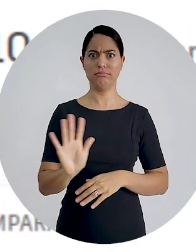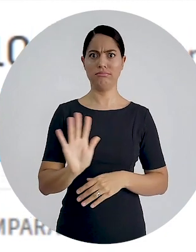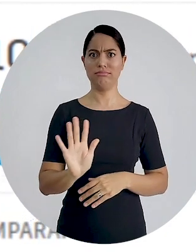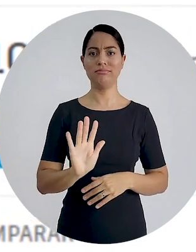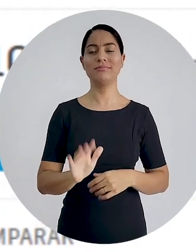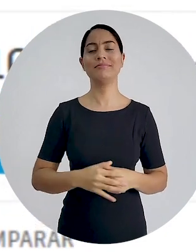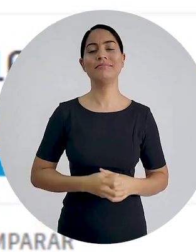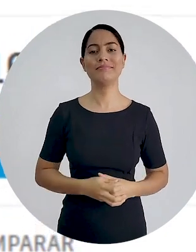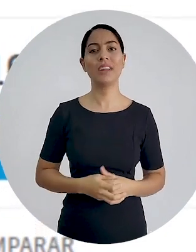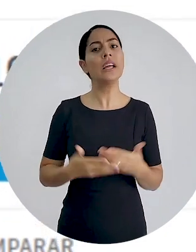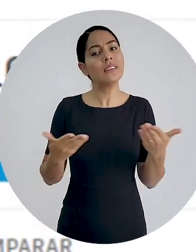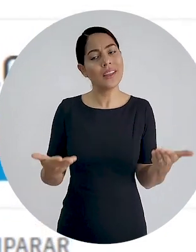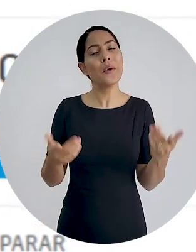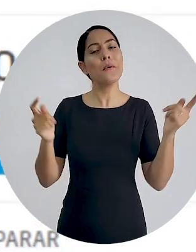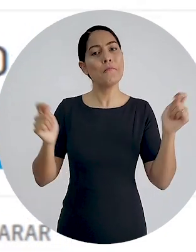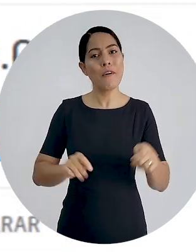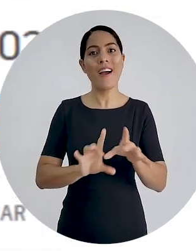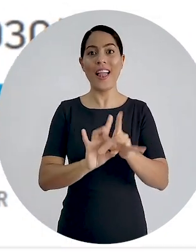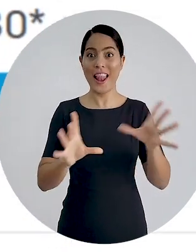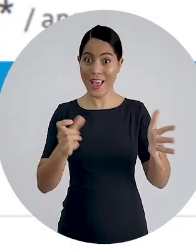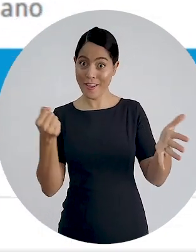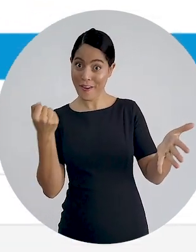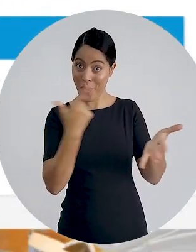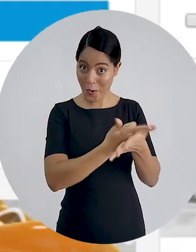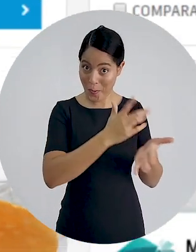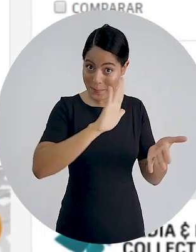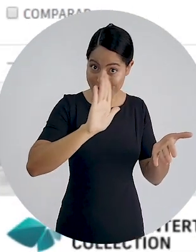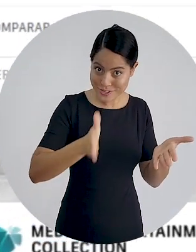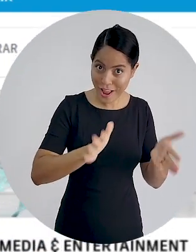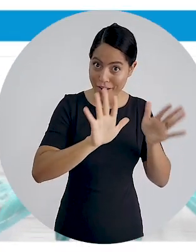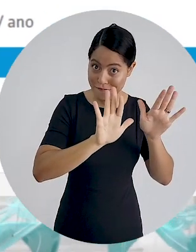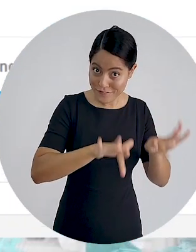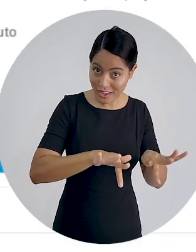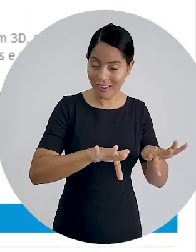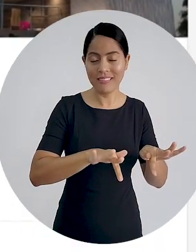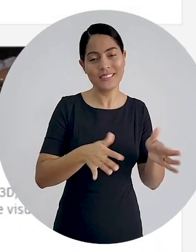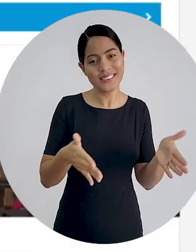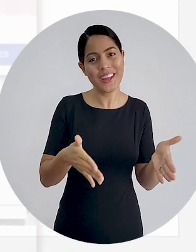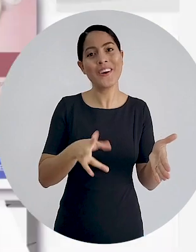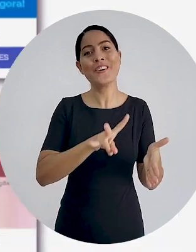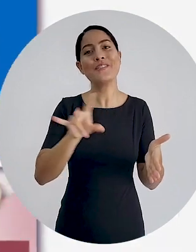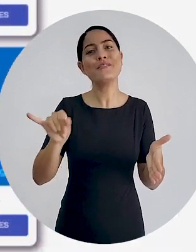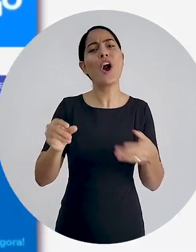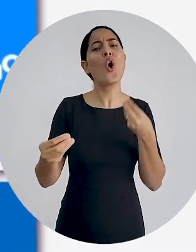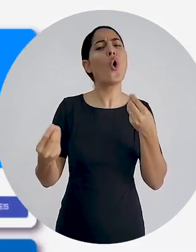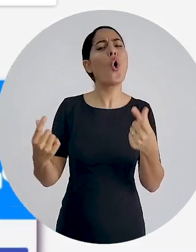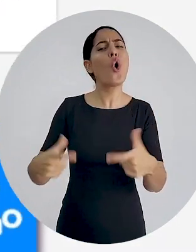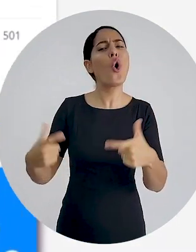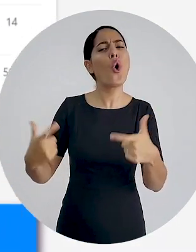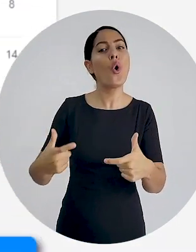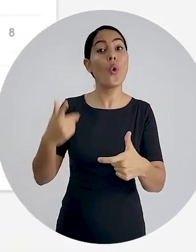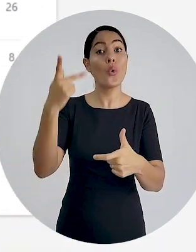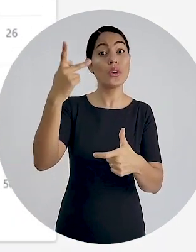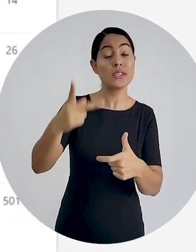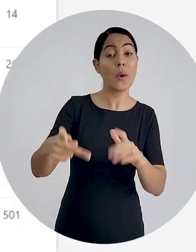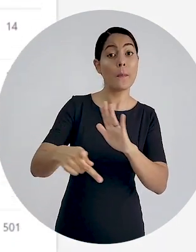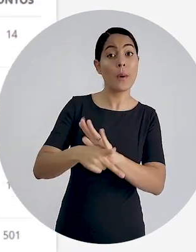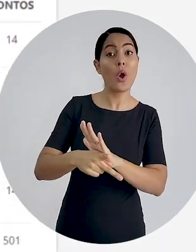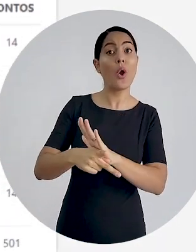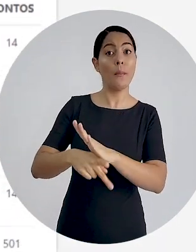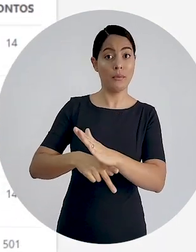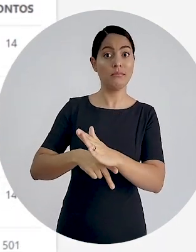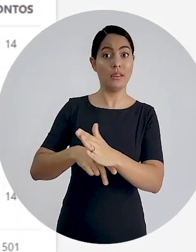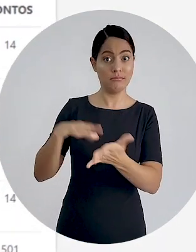do seu navegador de internet. Uma vez que a compra for concluída e finalizada, ela será apresentada no seu login